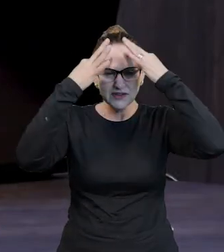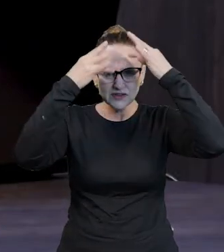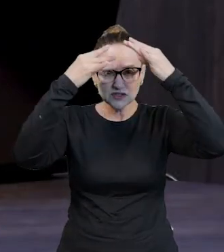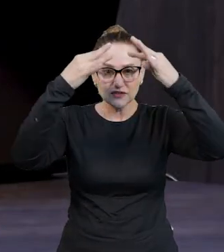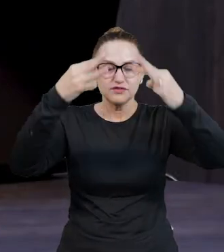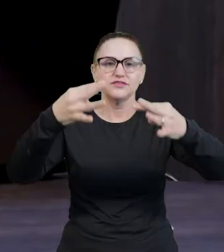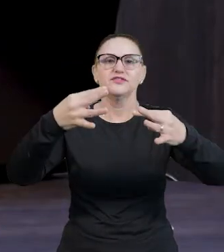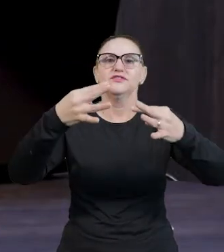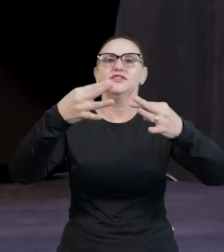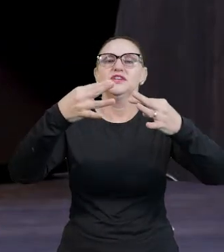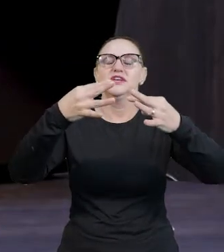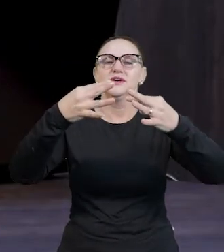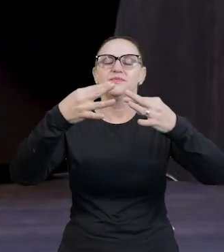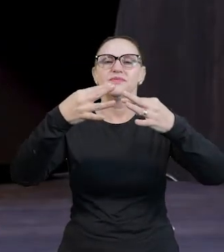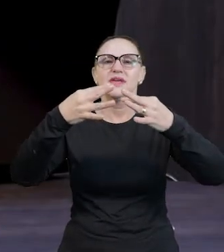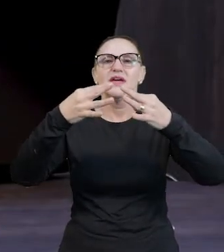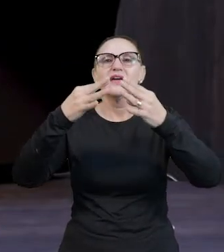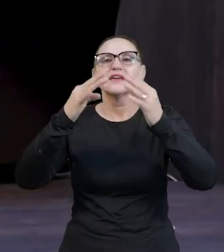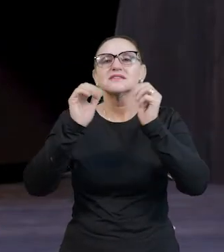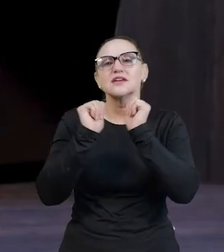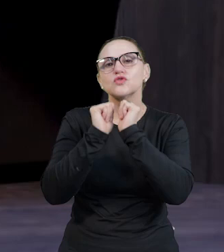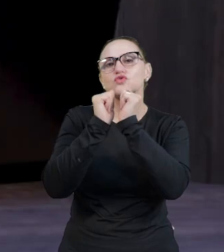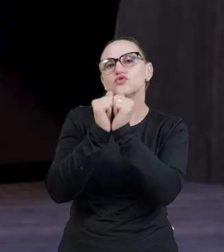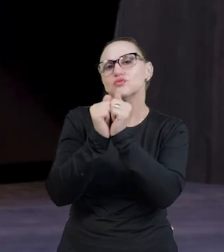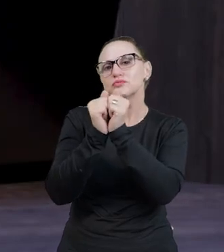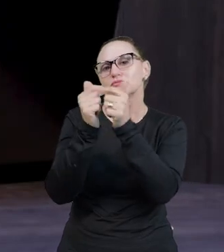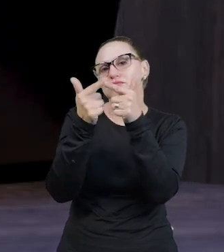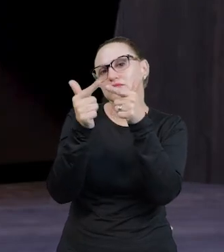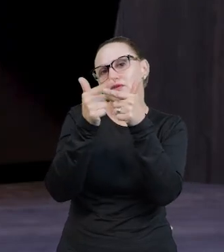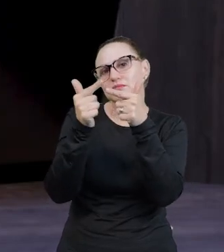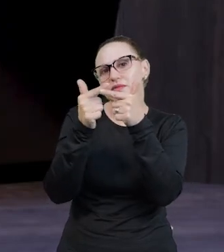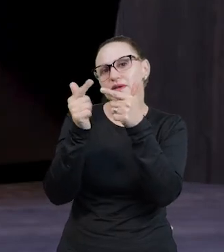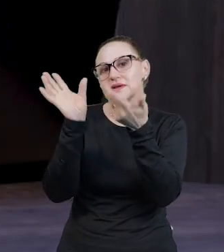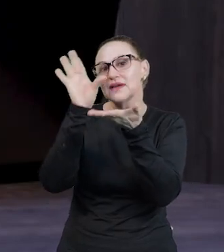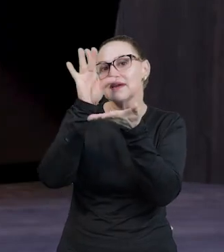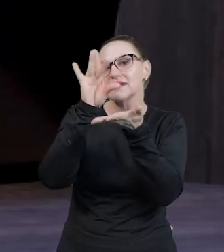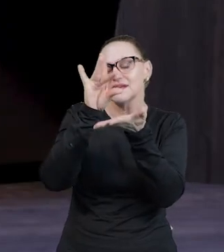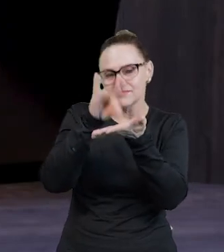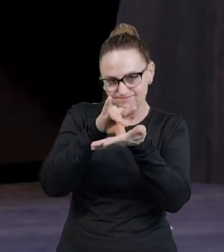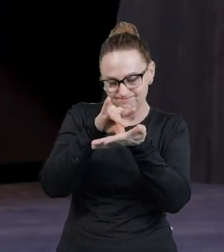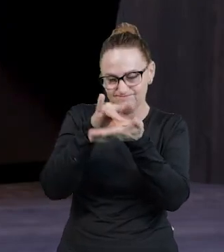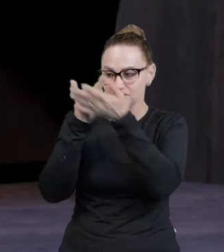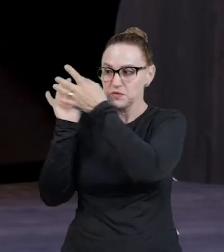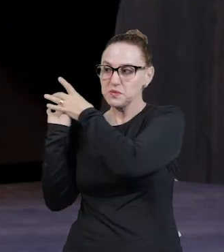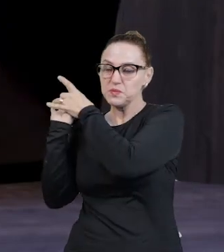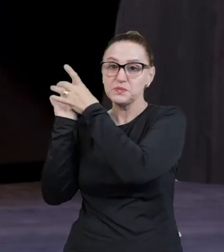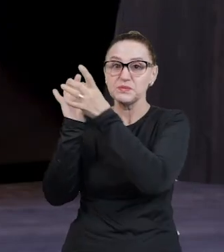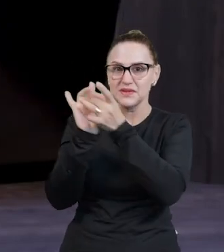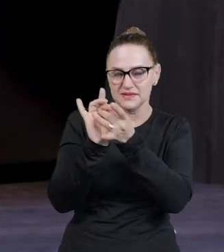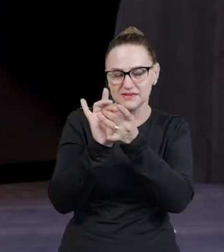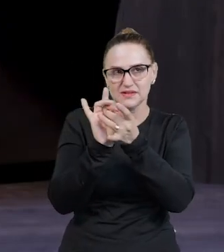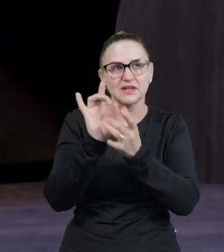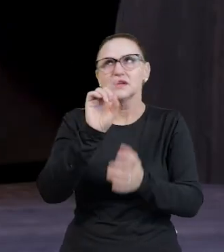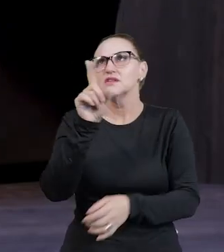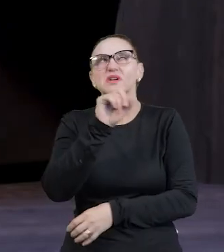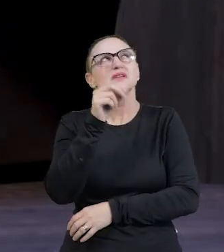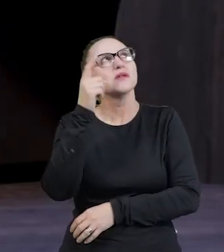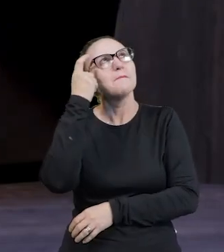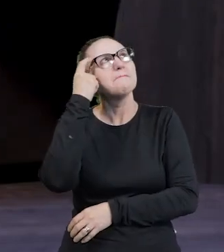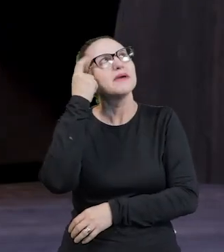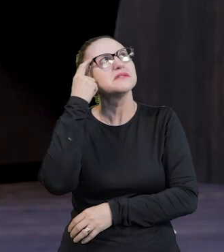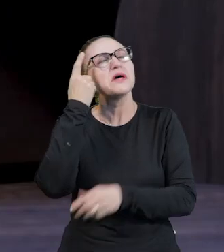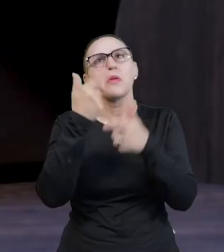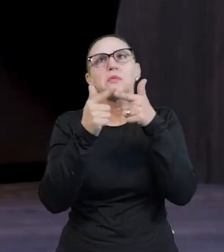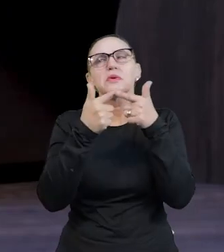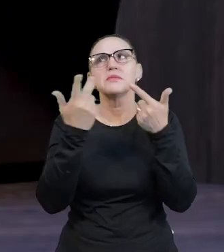conjunto sobre os problemas que a realidade apresenta. Ou seja, não é só eu pensar sobre o